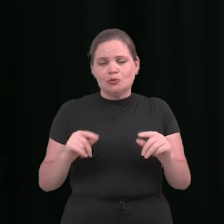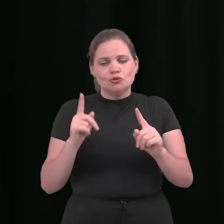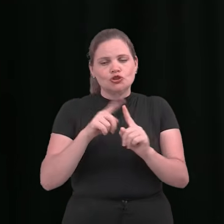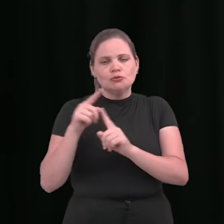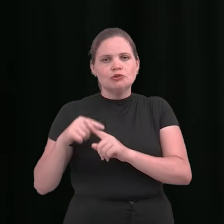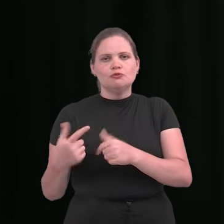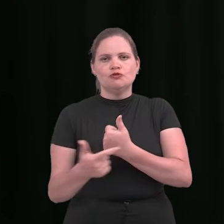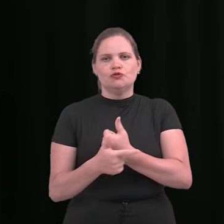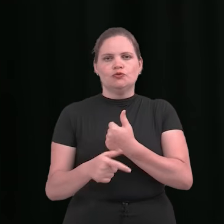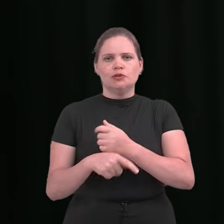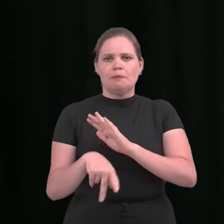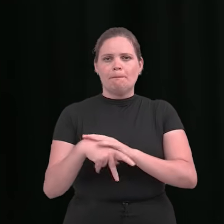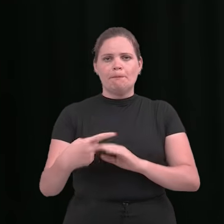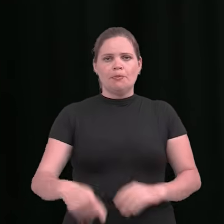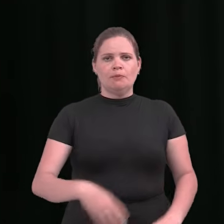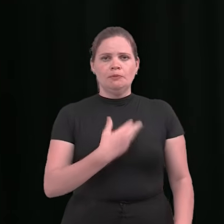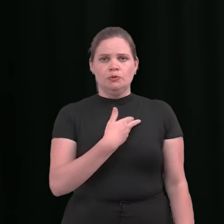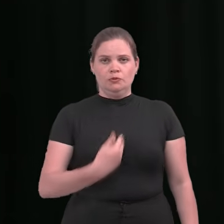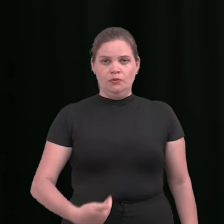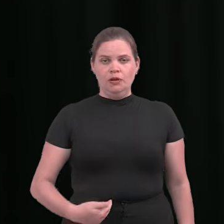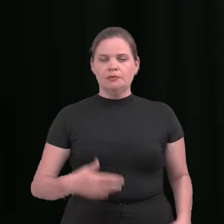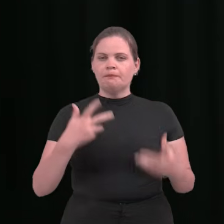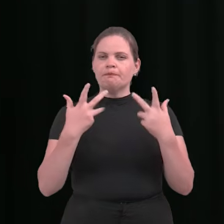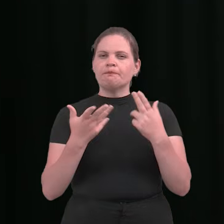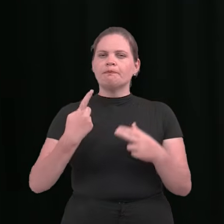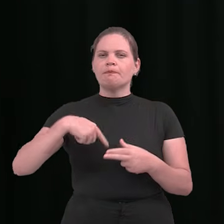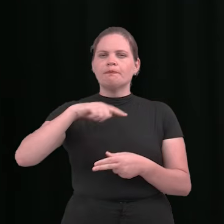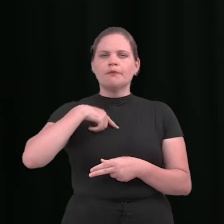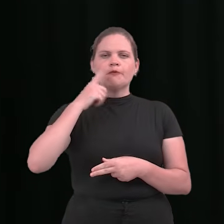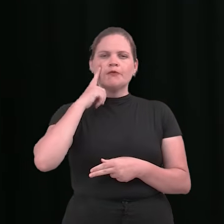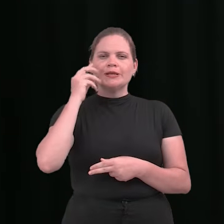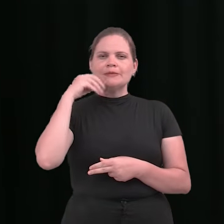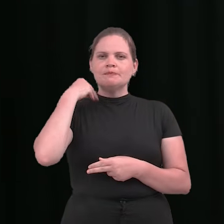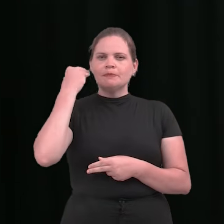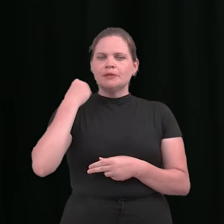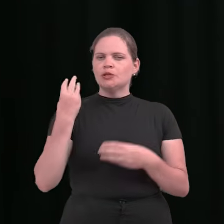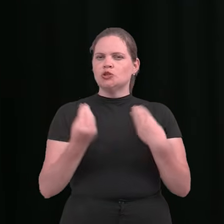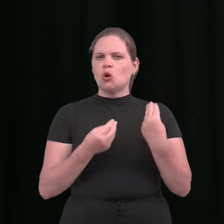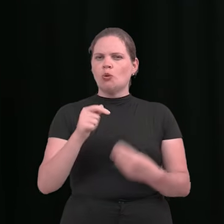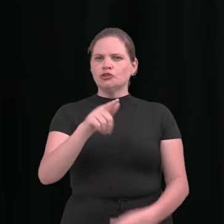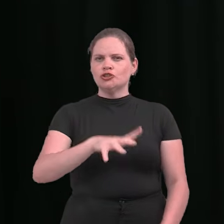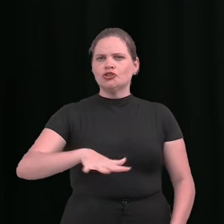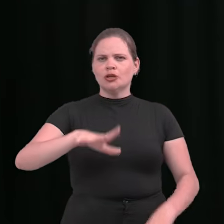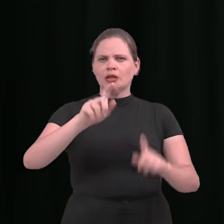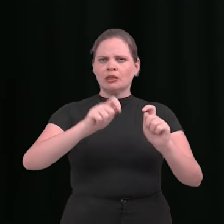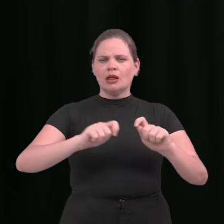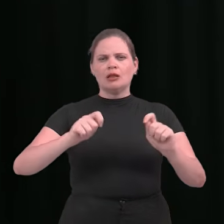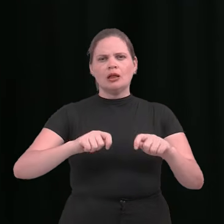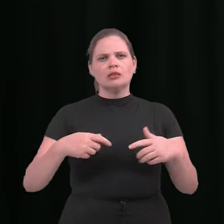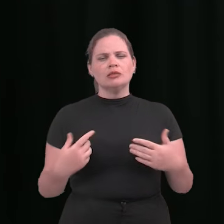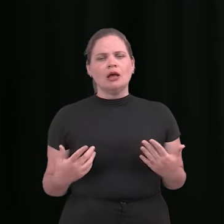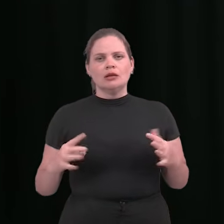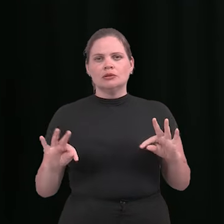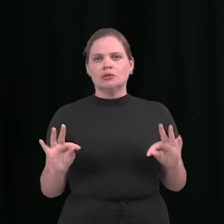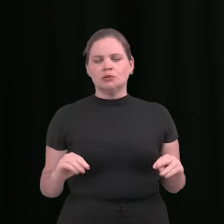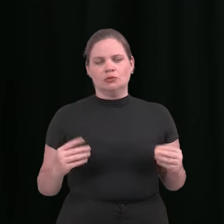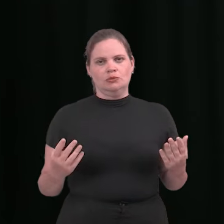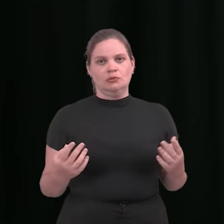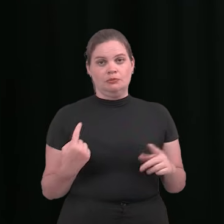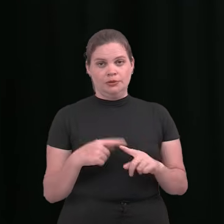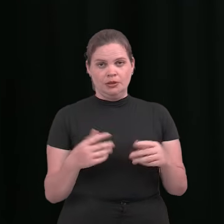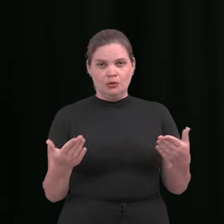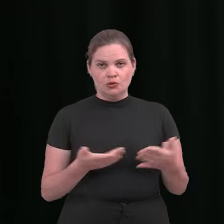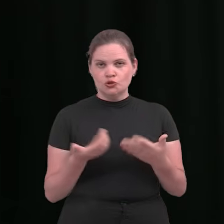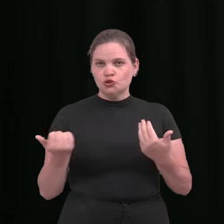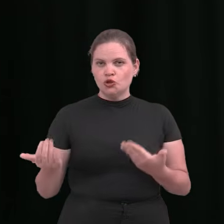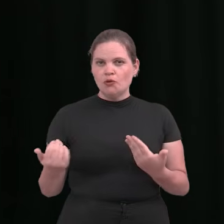vemos aqui nessa experiência como que, de fato, isso é abrangente, né? Uhum. Como que é abrangente, assim, hoje para o jovem,